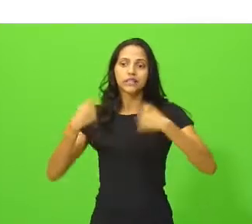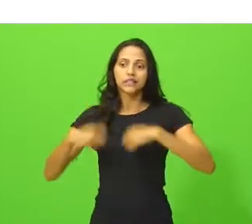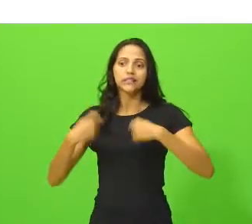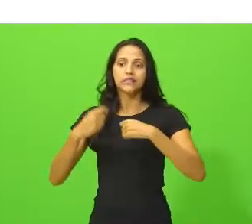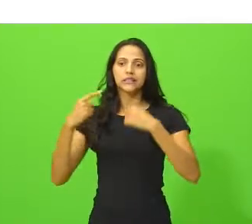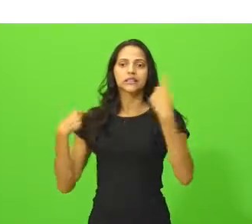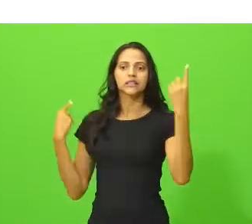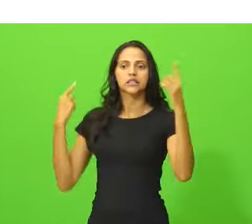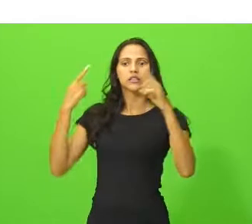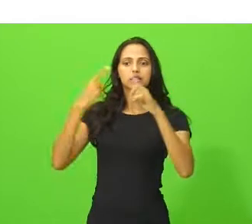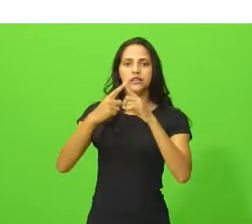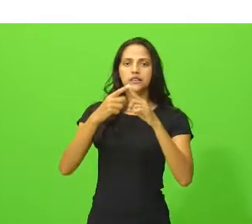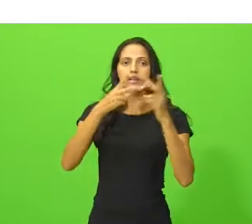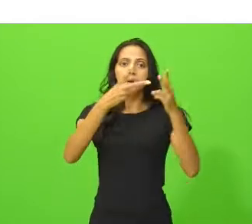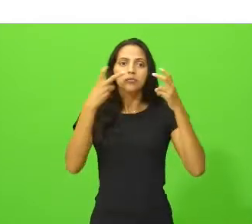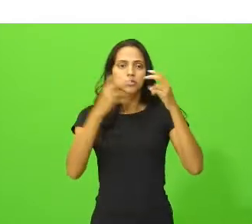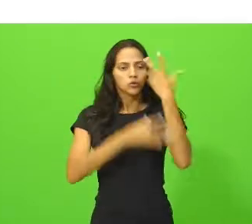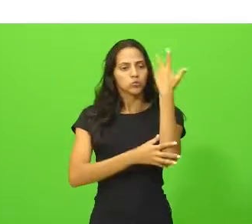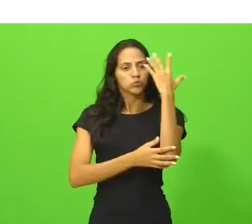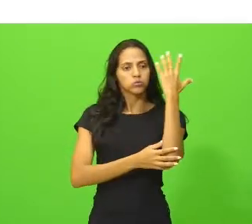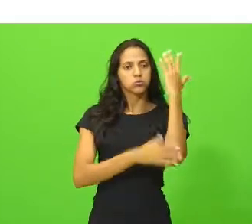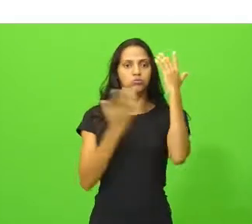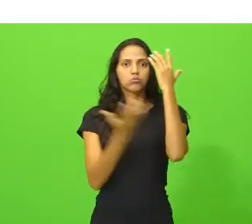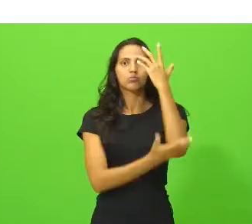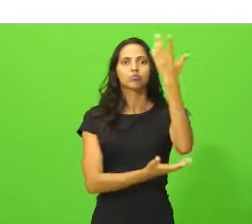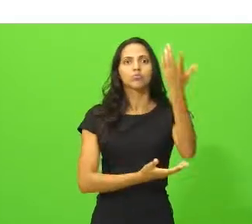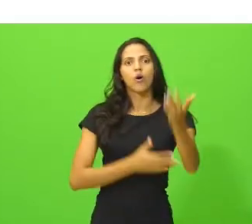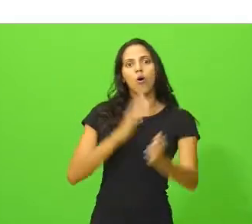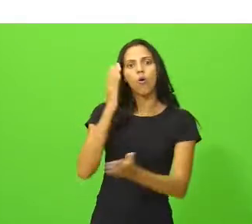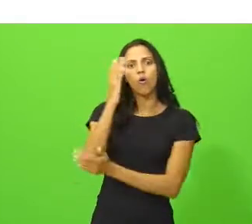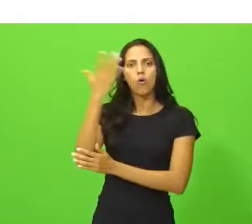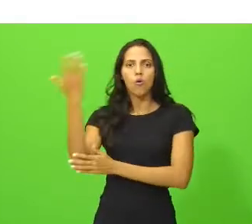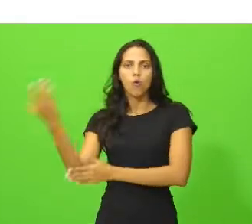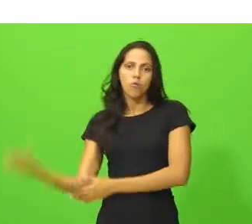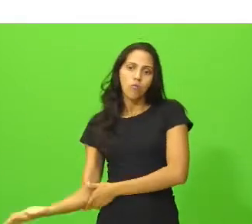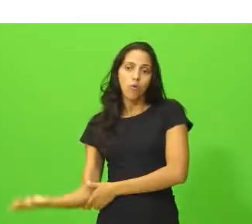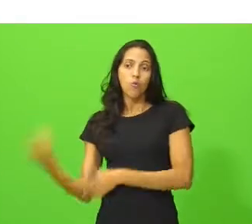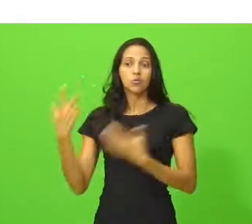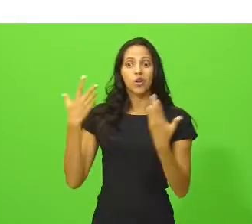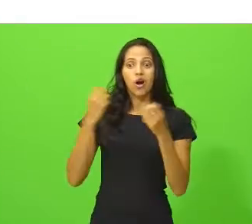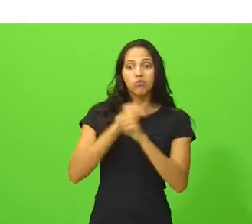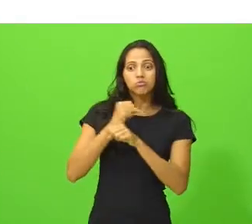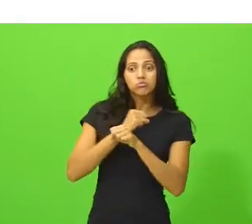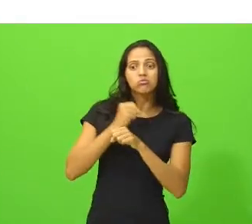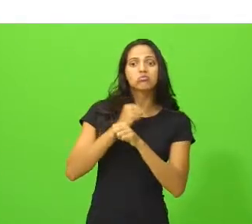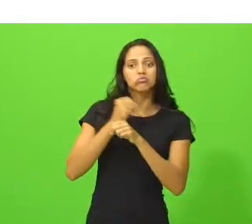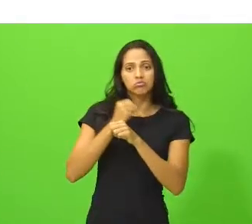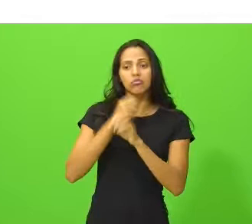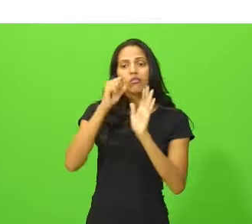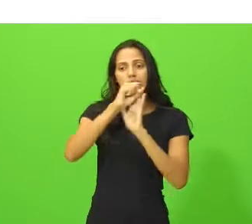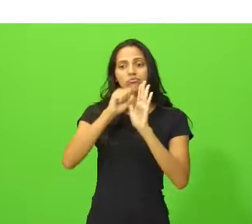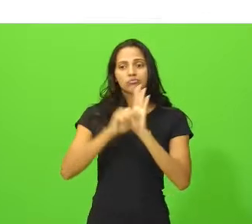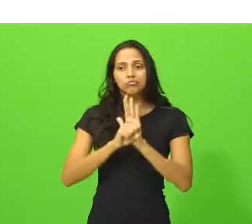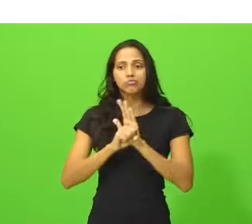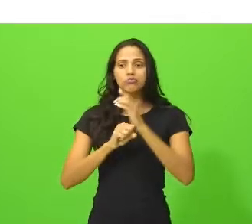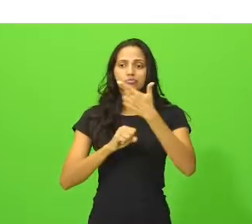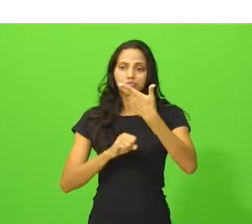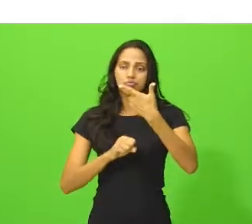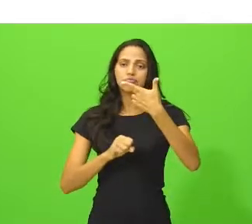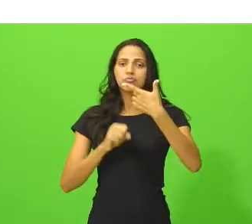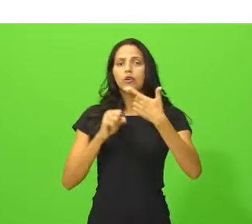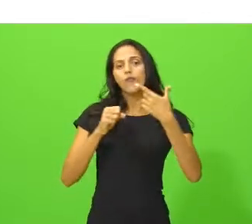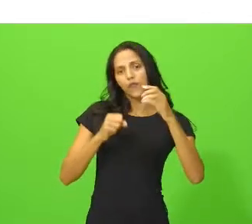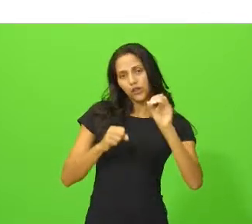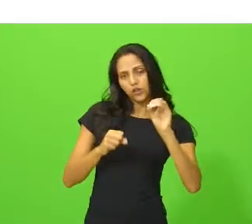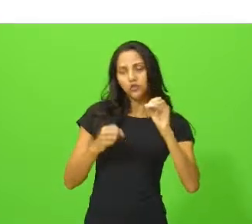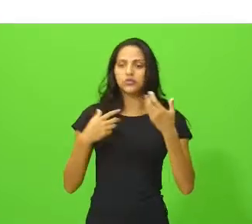toda essa taxa de desmatamento de quase 20 mil quilômetros quadrados ao ano, na última década do século XX,